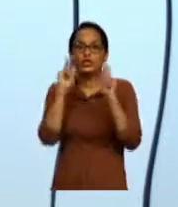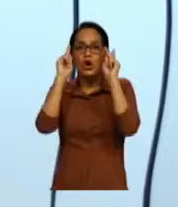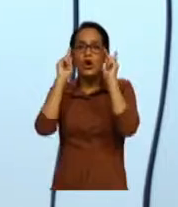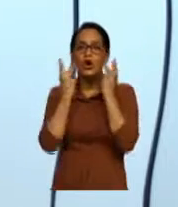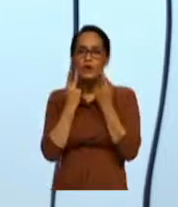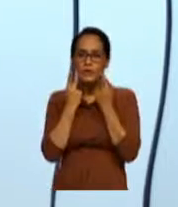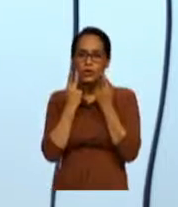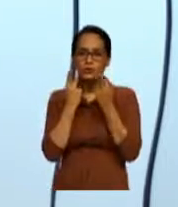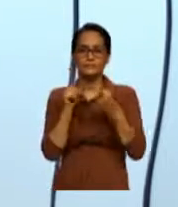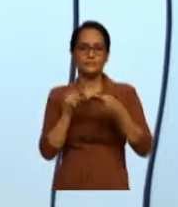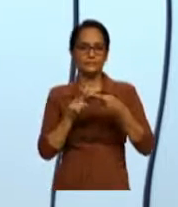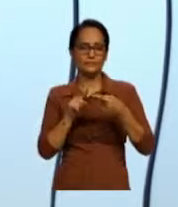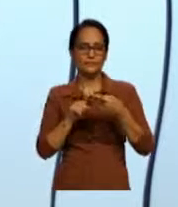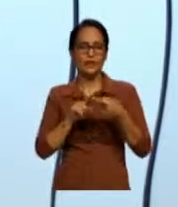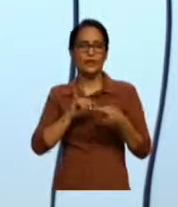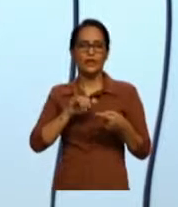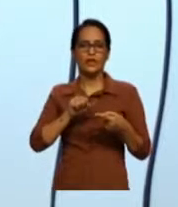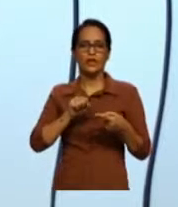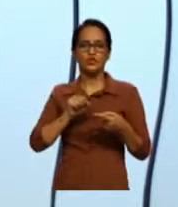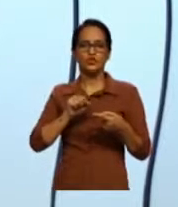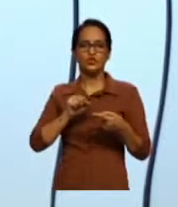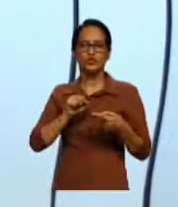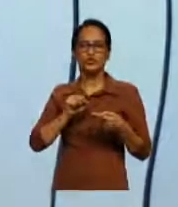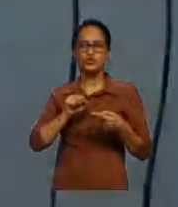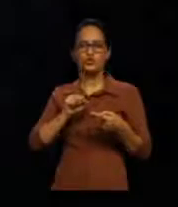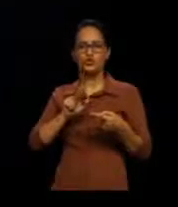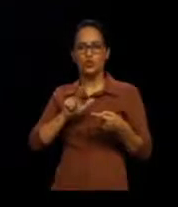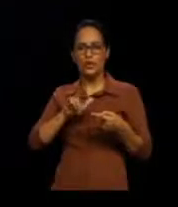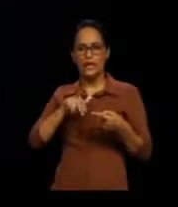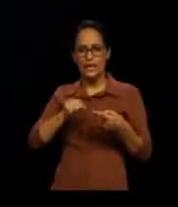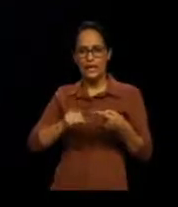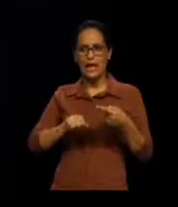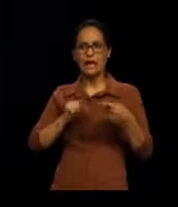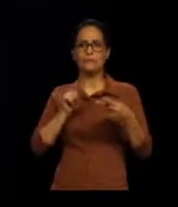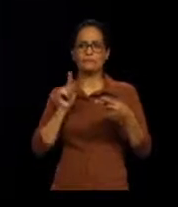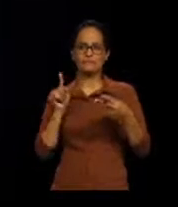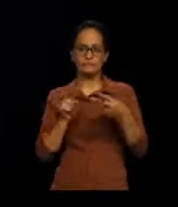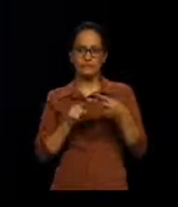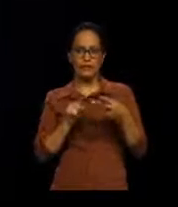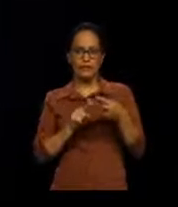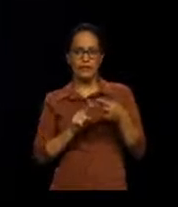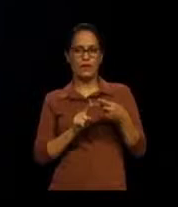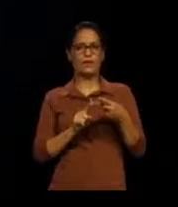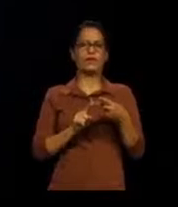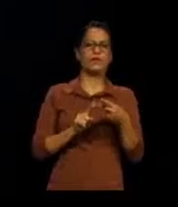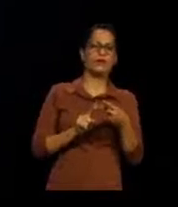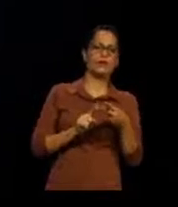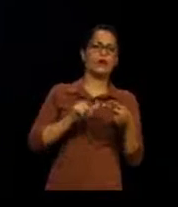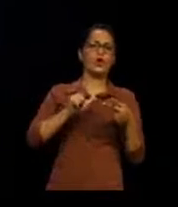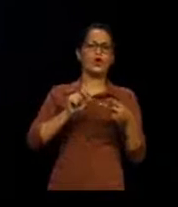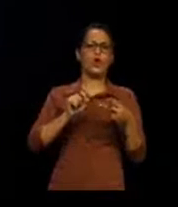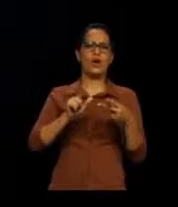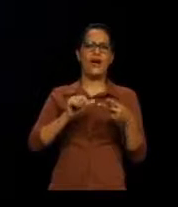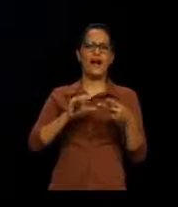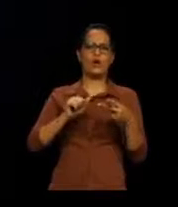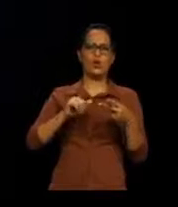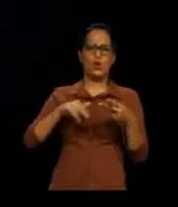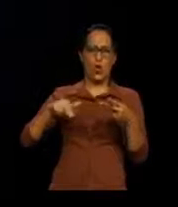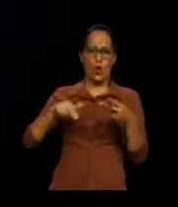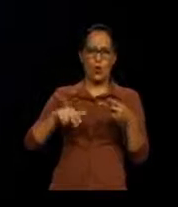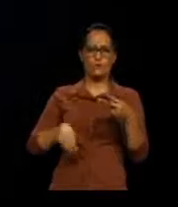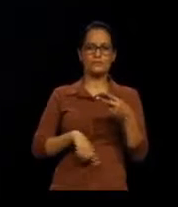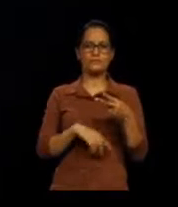mundo conhece, e o glucagon. Então, as células betas, tá, do nosso